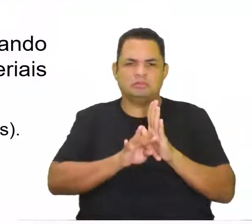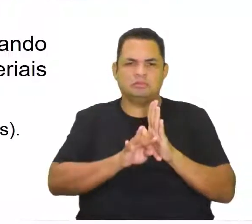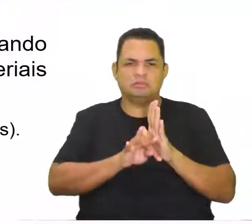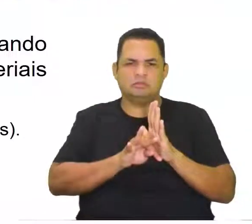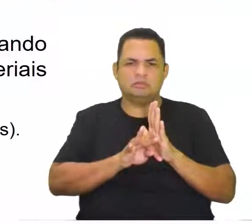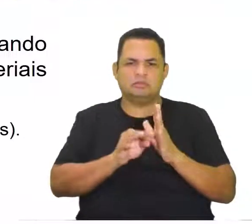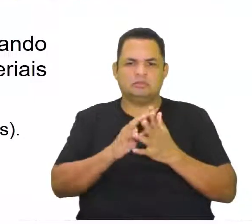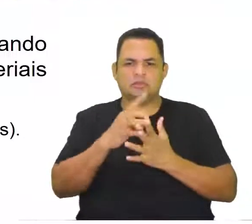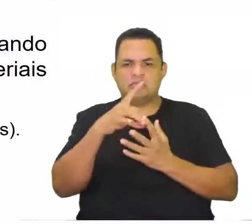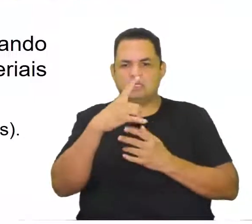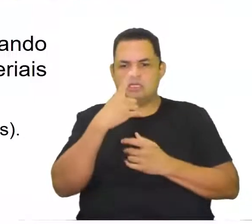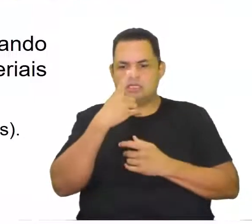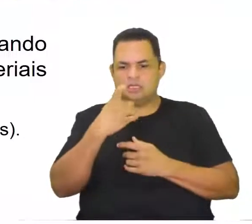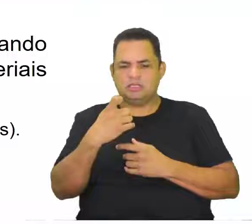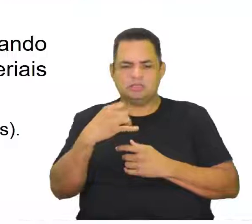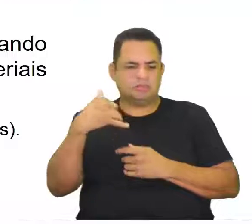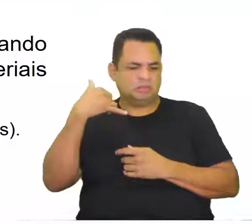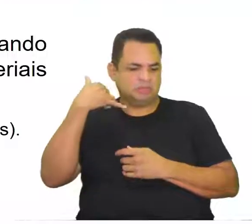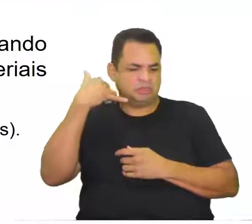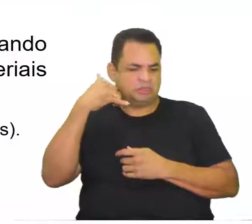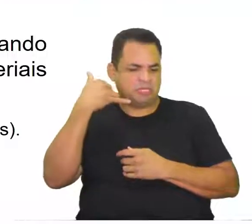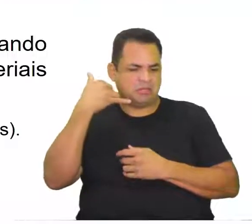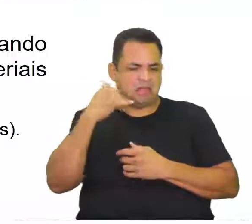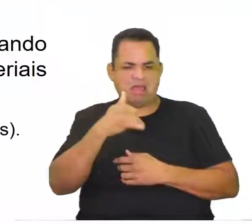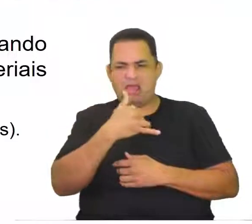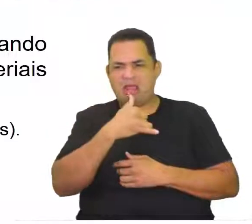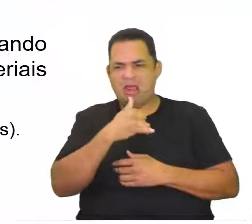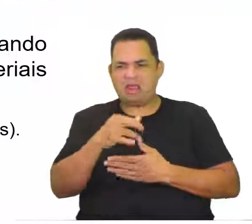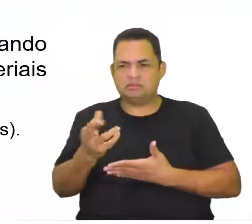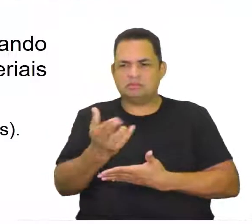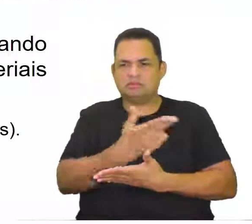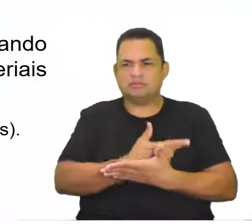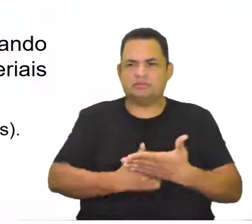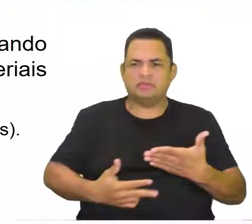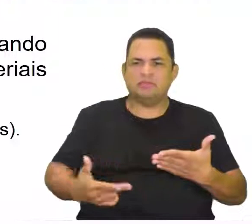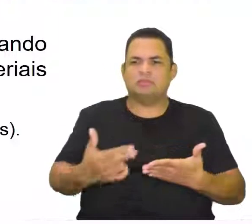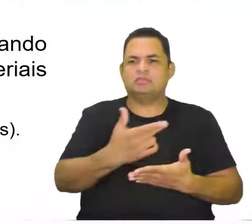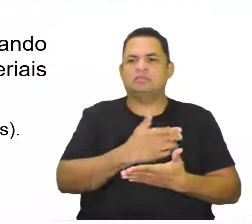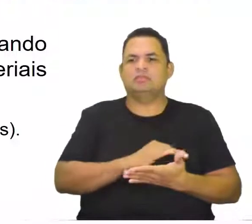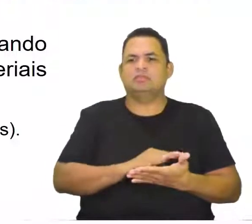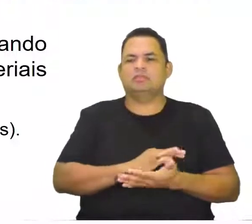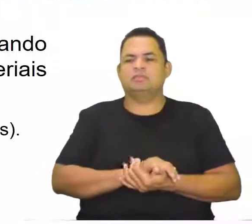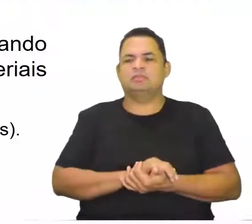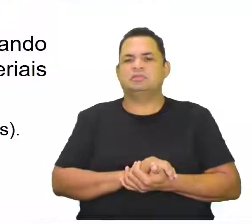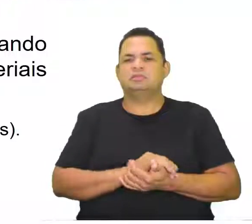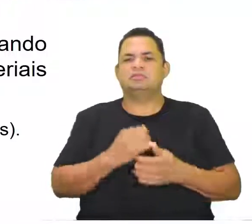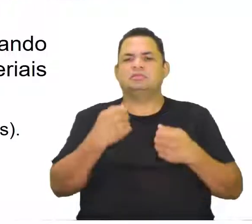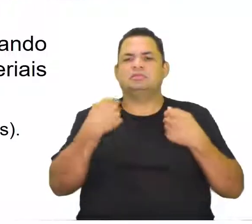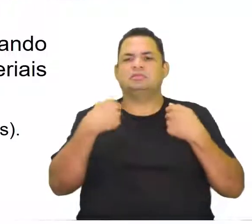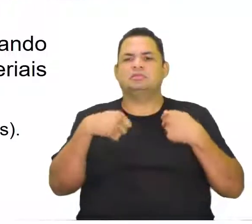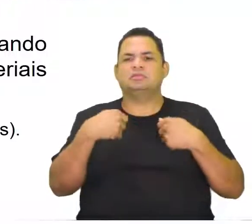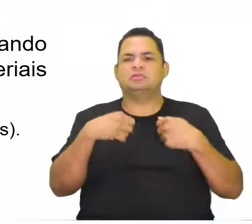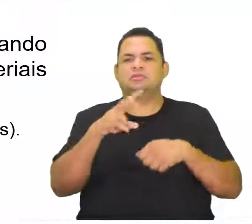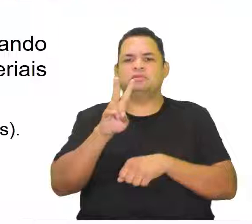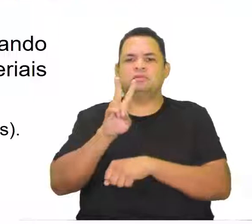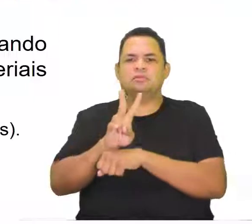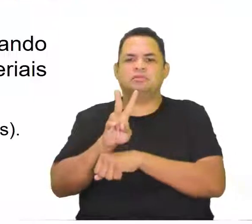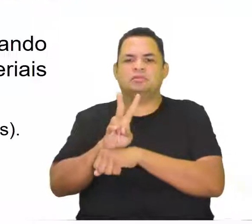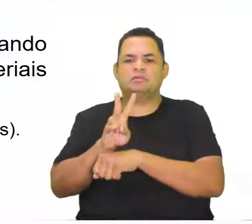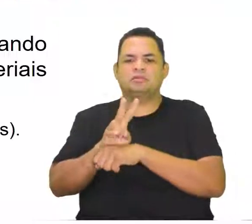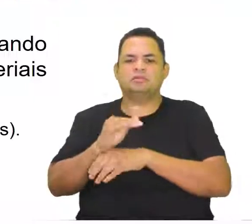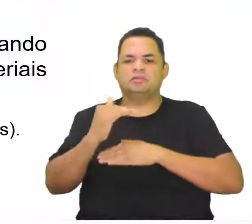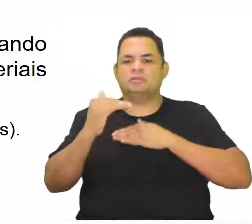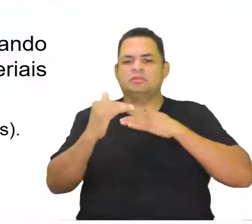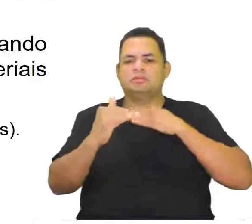de lixo eletrônico e da necessidade de proteger os países